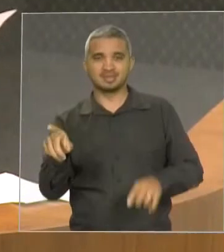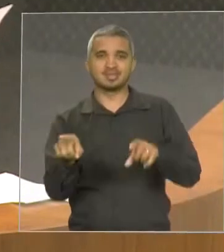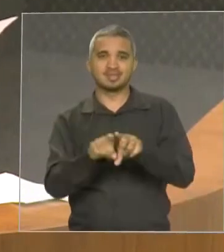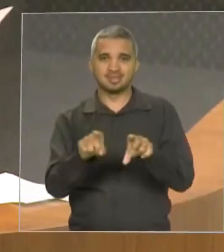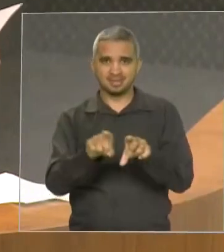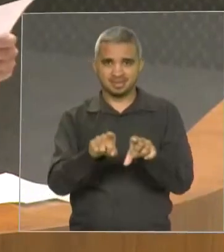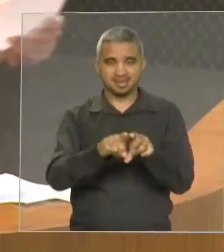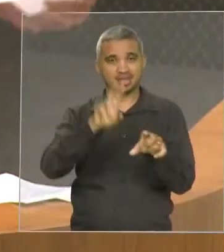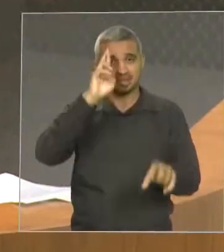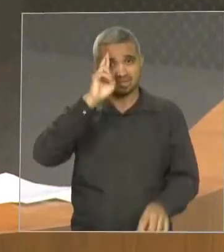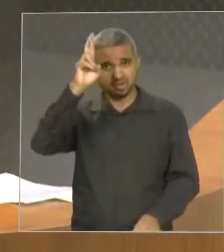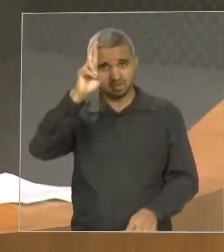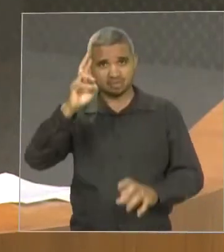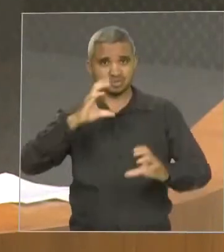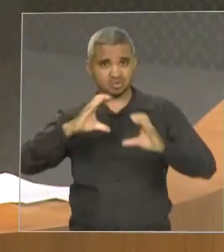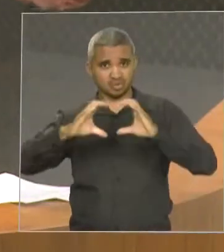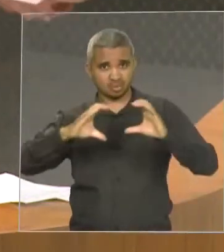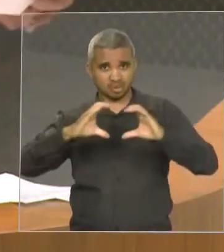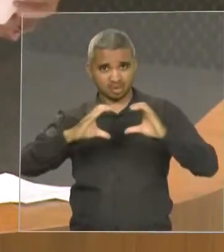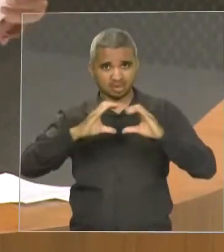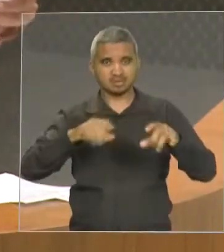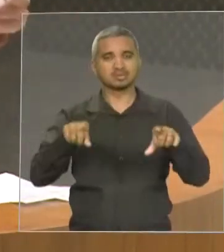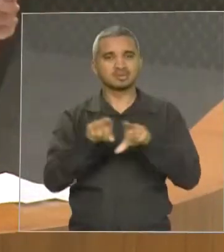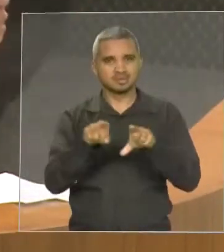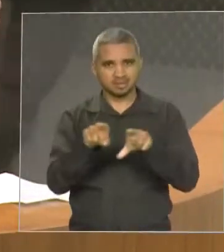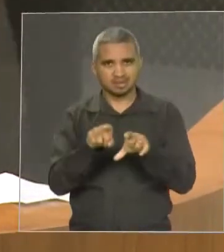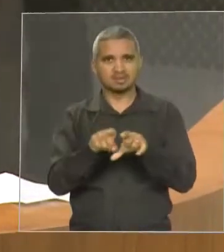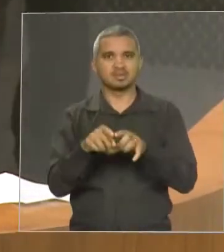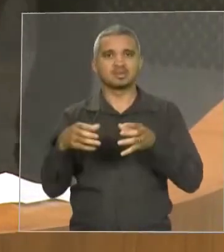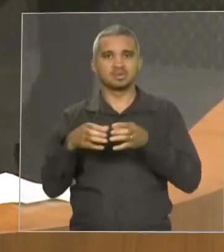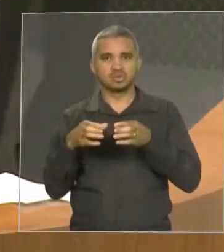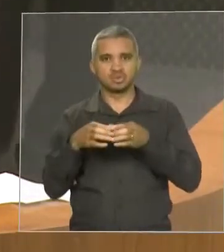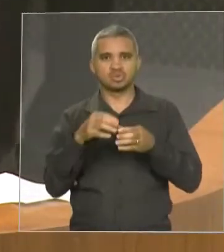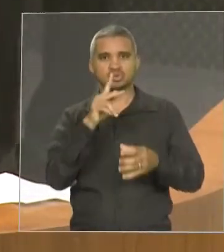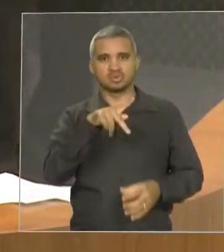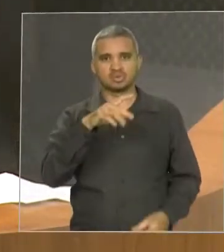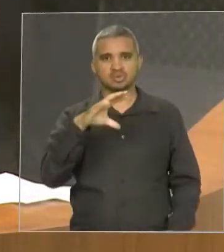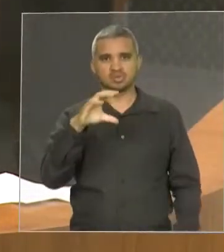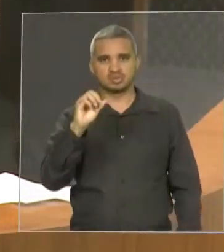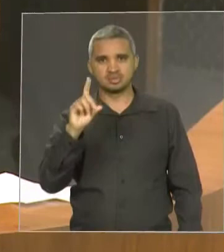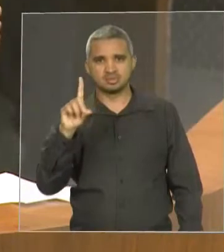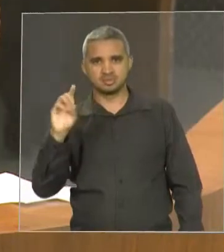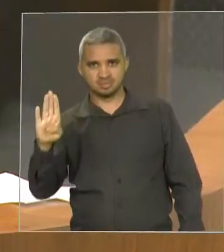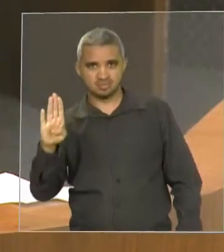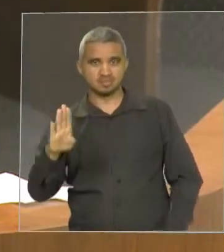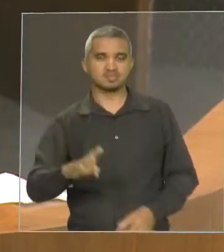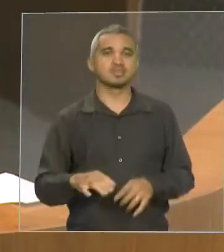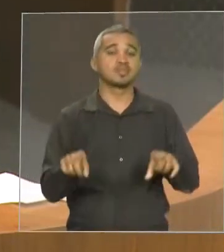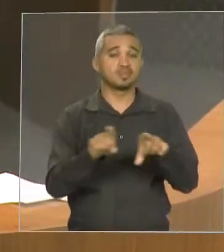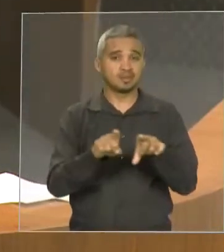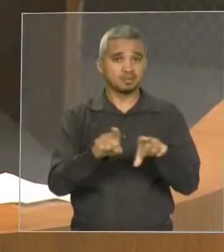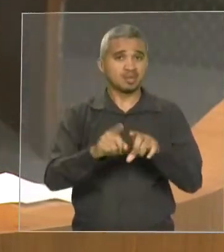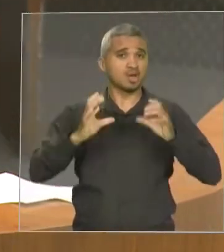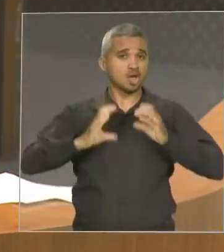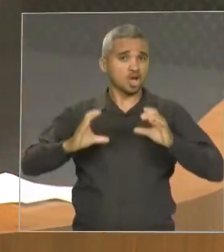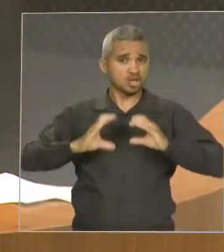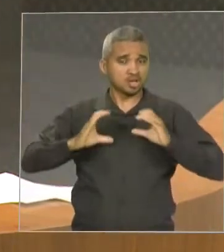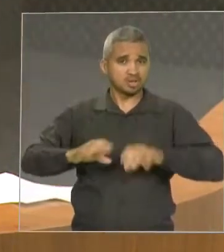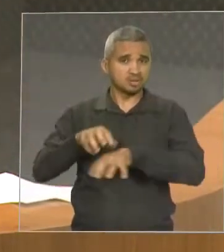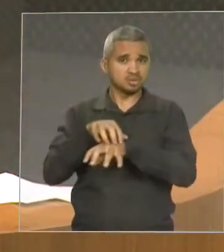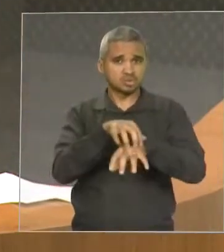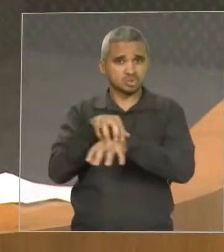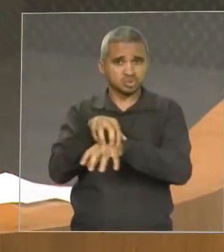do PCdoB, com foto com camisa do PCdoB, coordenadora de unidades móveis, chefe da